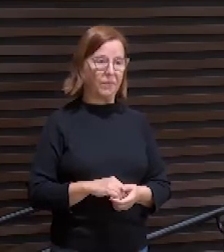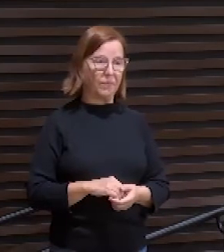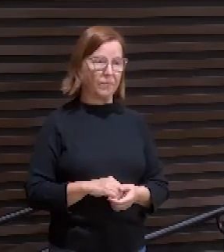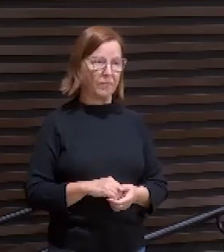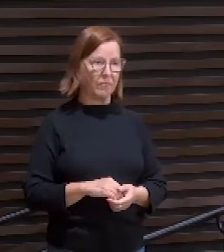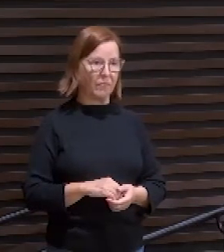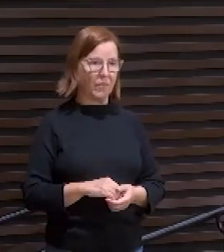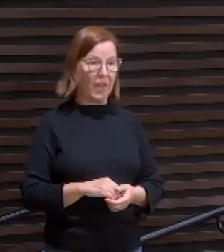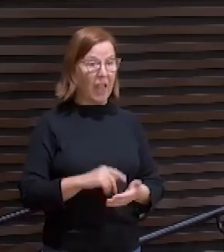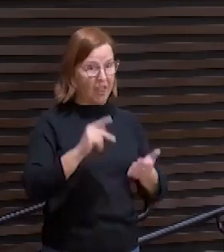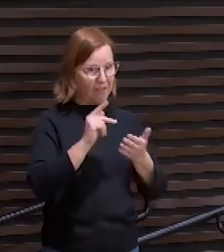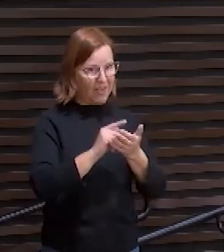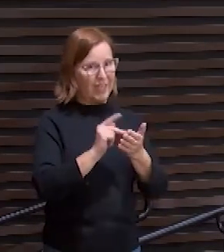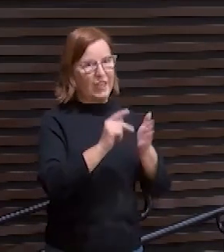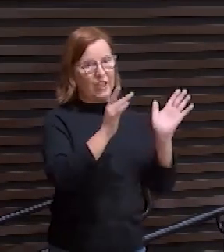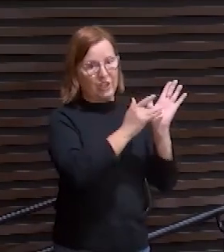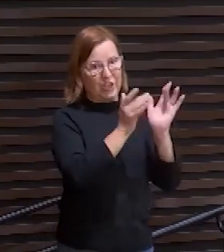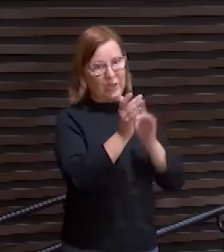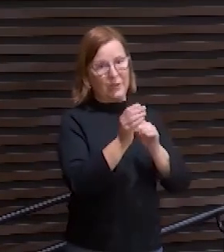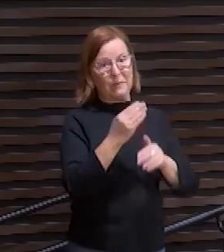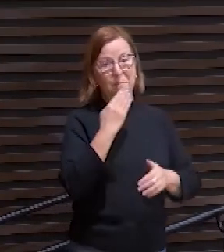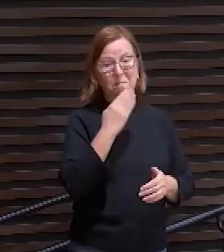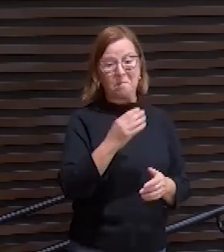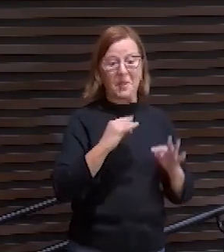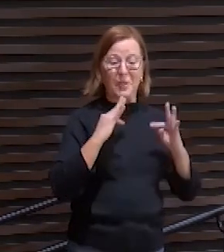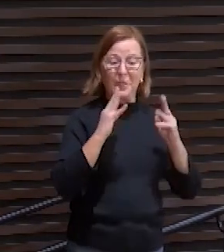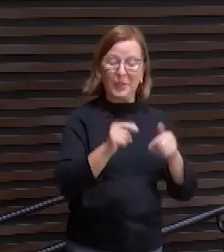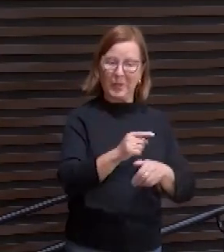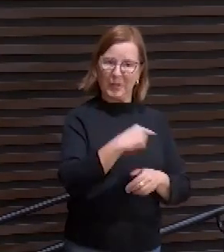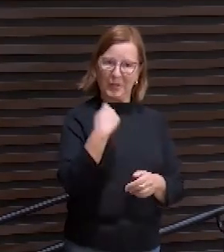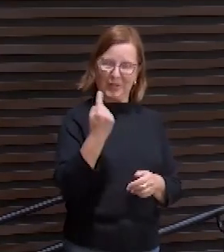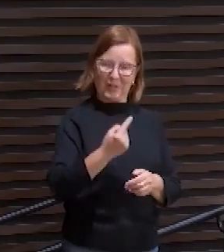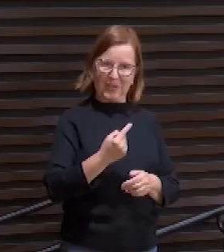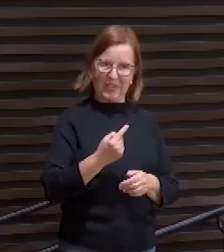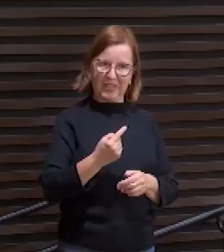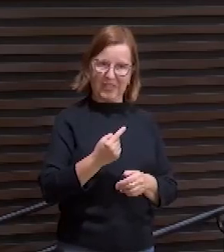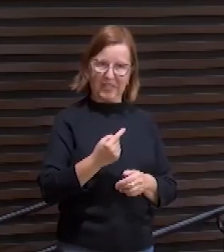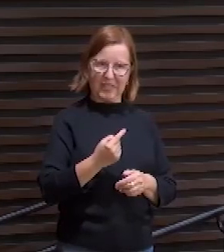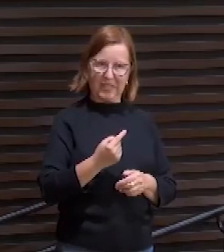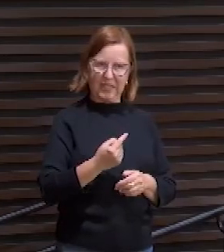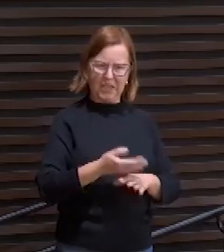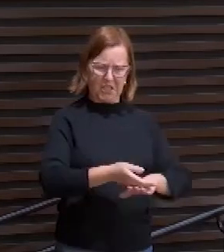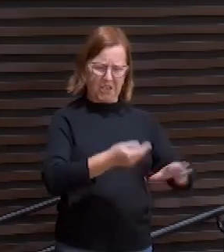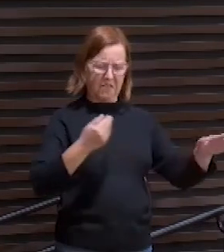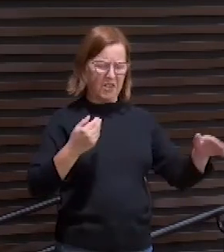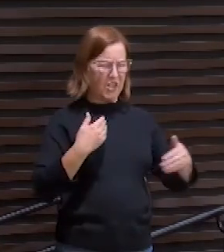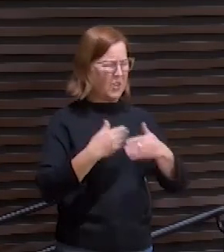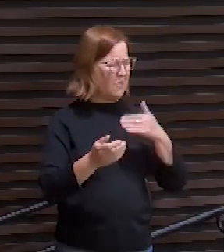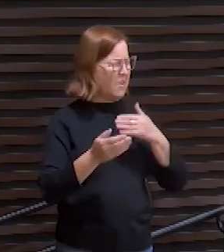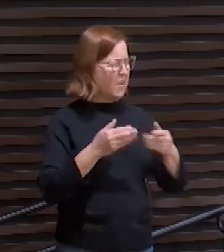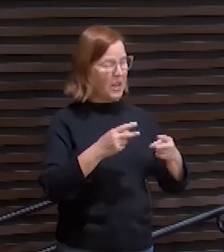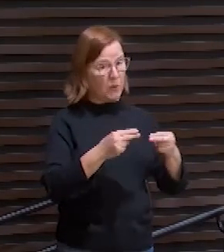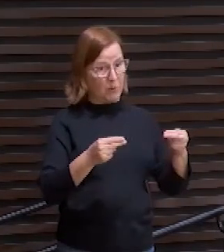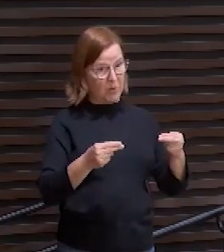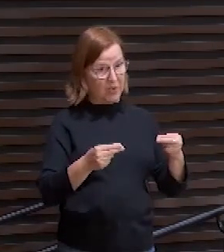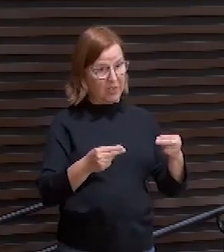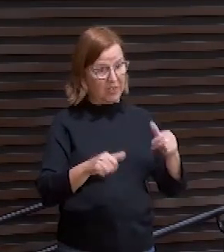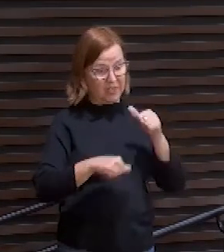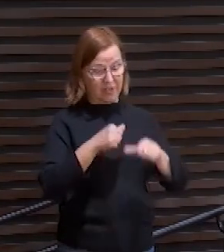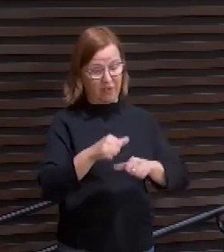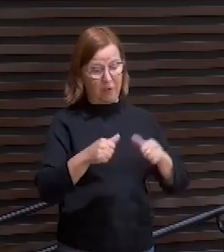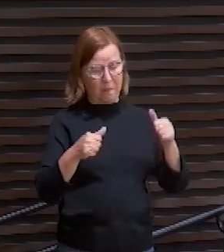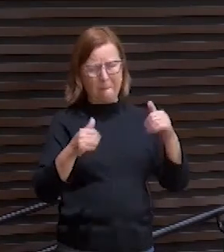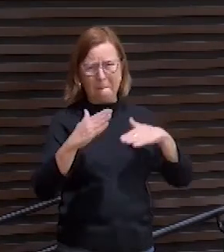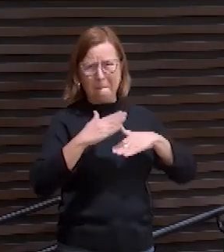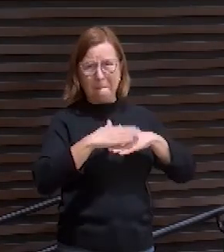Na verdade, Jesus pede a todos nós que nos livremos de qualquer coisa que se tornou mais importante na vida do que o